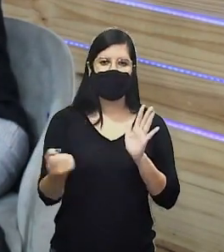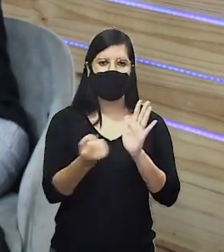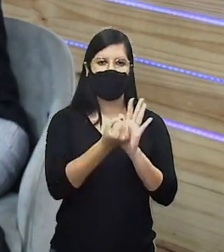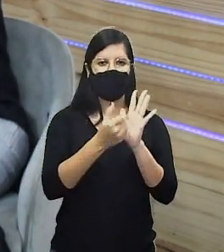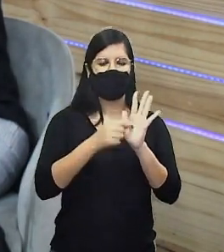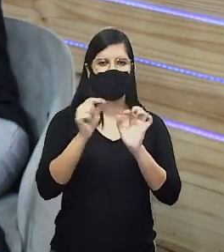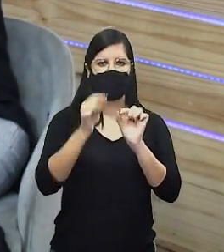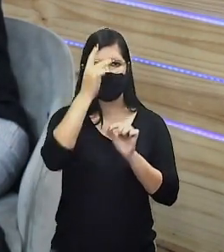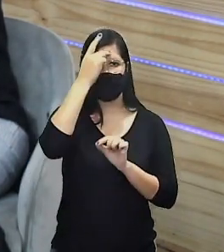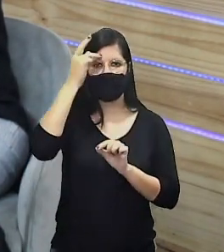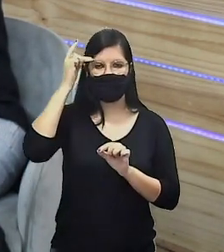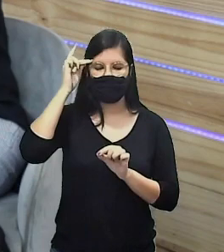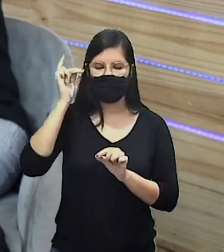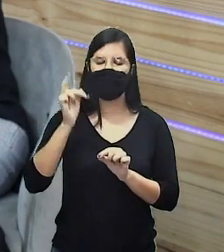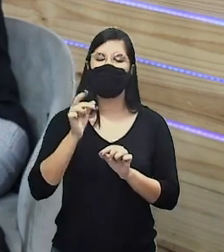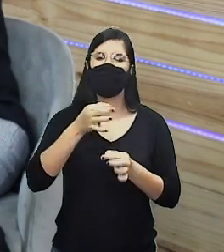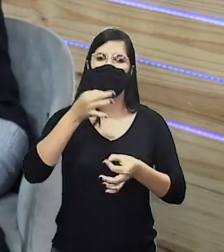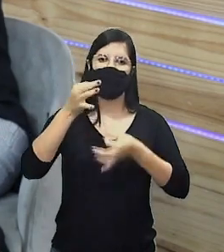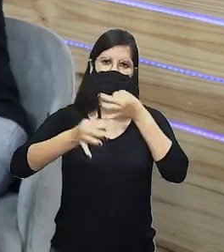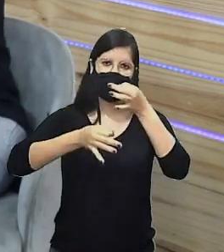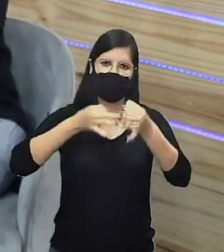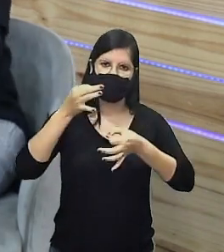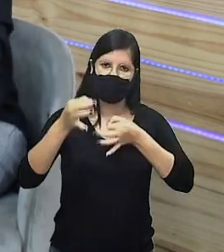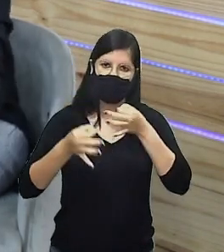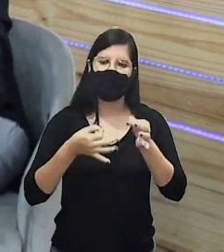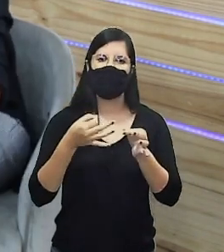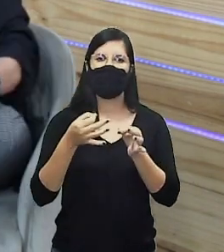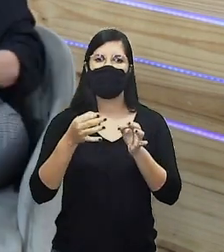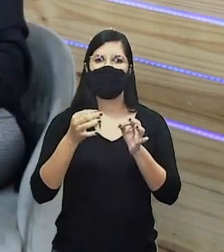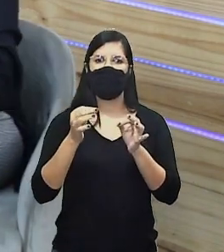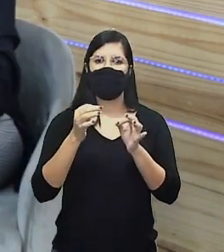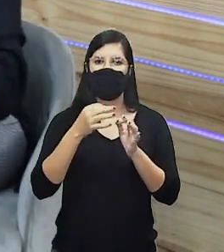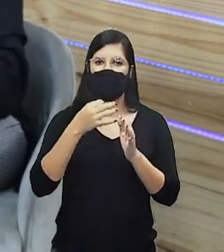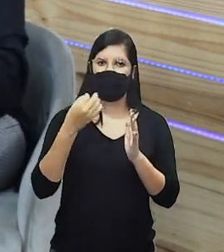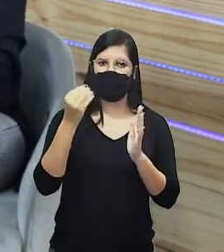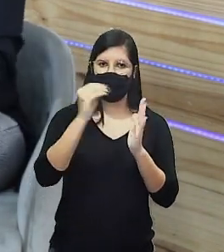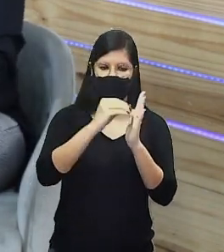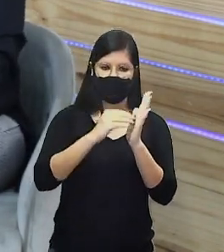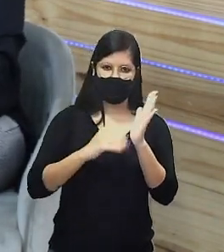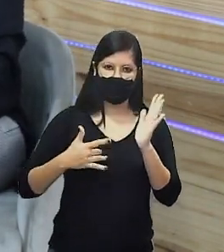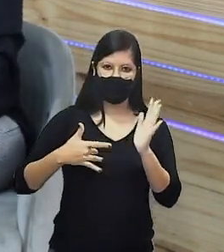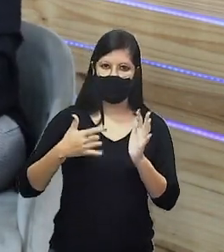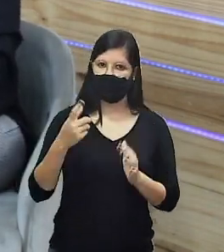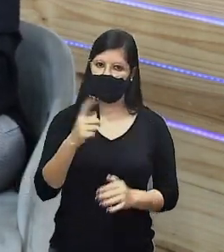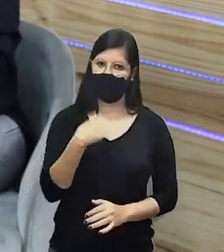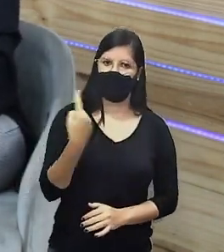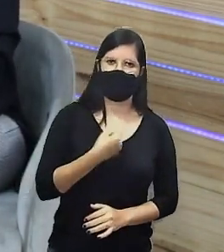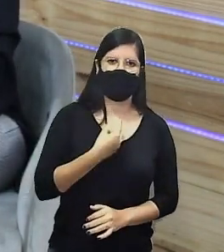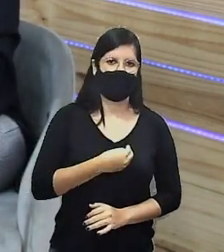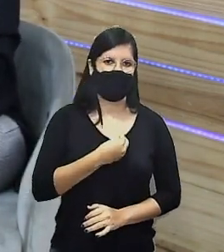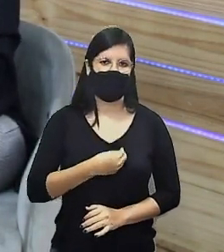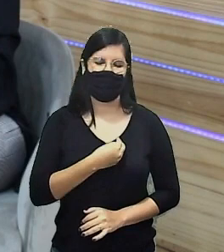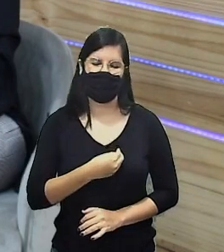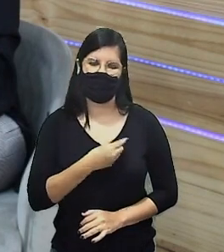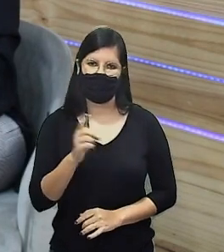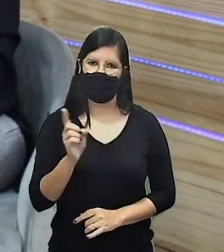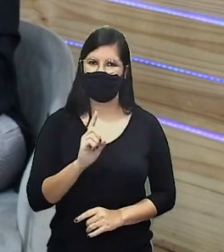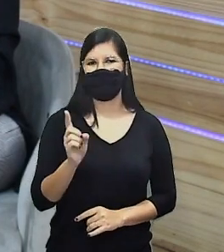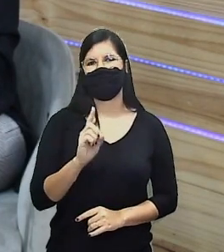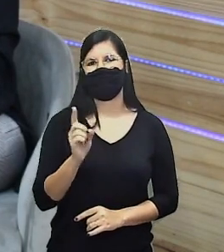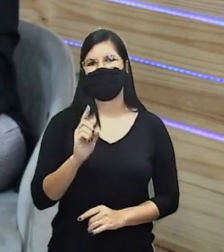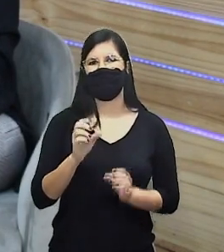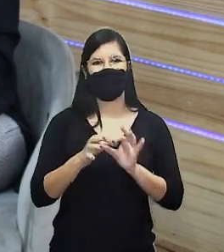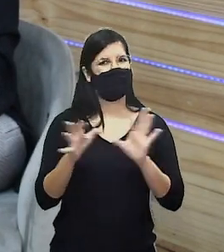Muitas vezes as pessoas, quando elas se posicionam e elas recebem essa crítica, elas dizem: "Ah, a gente não vive a gente não tem